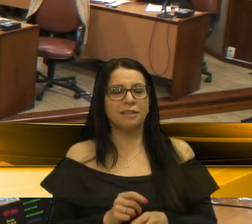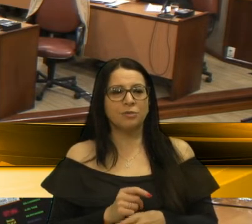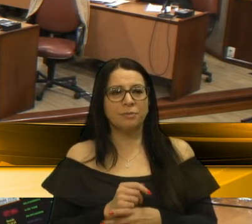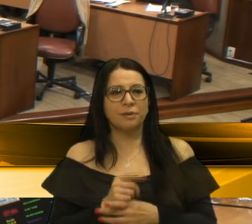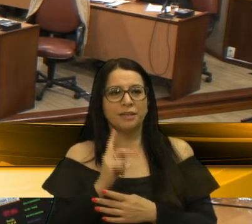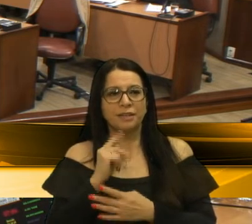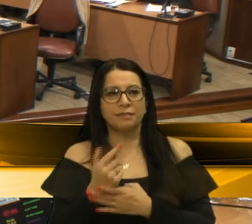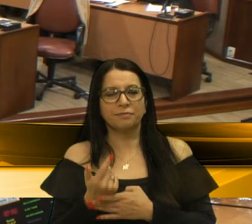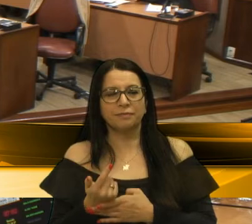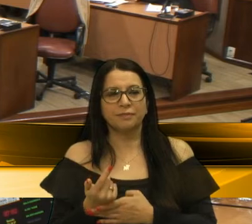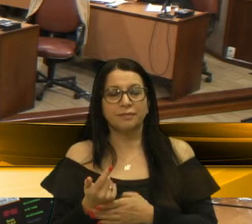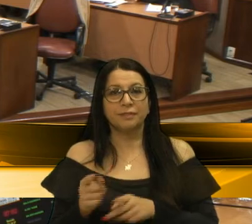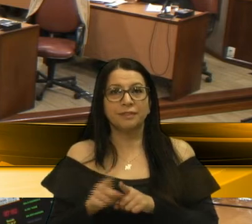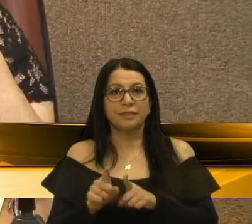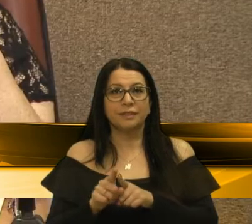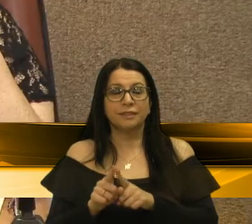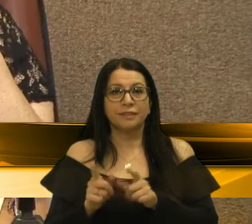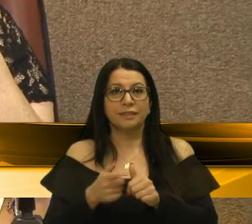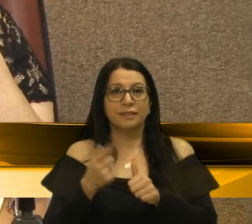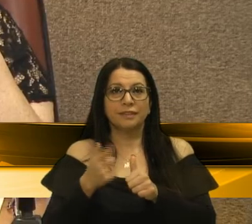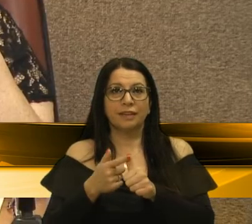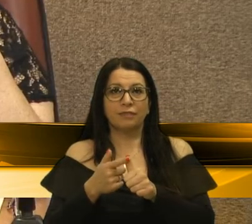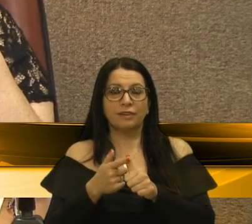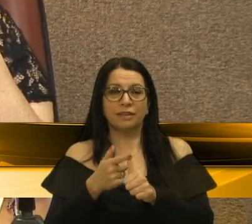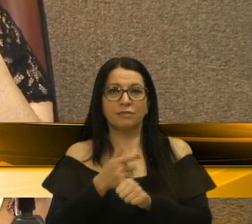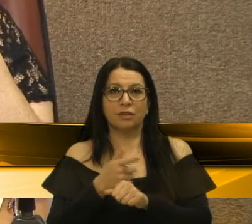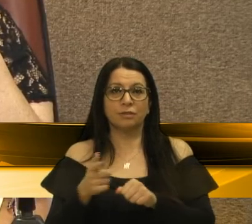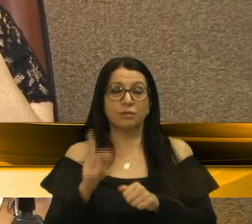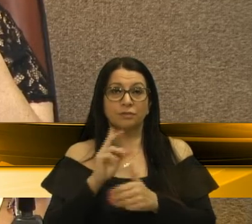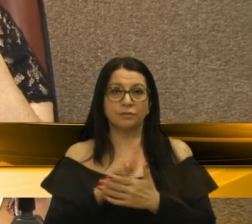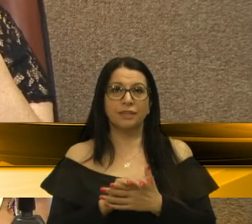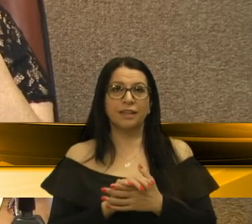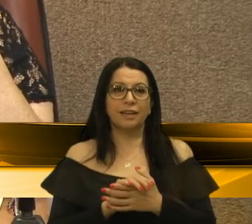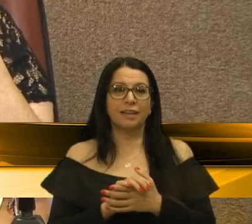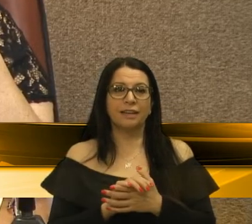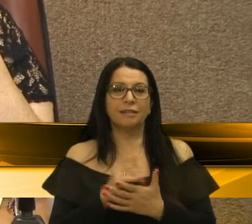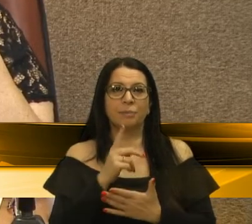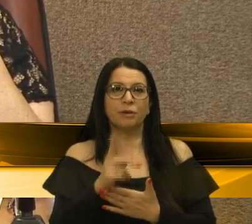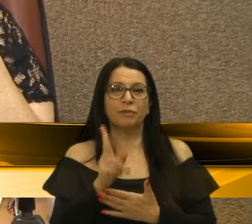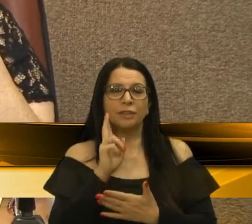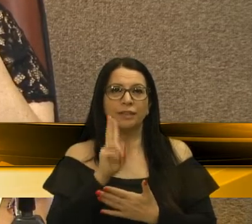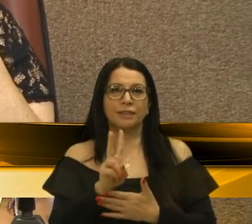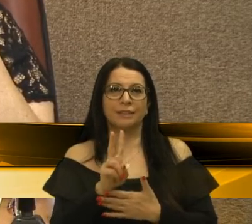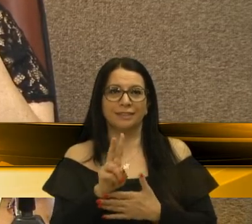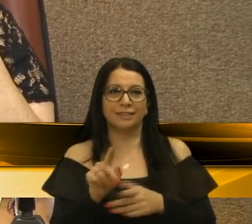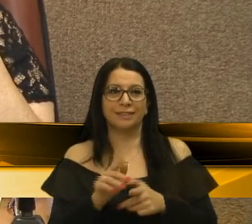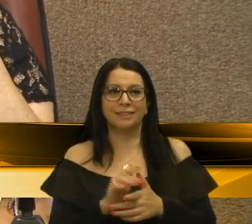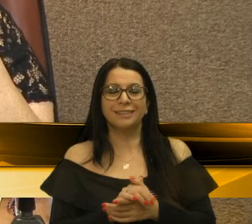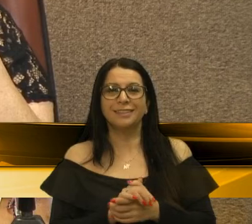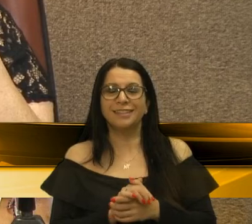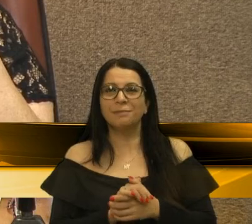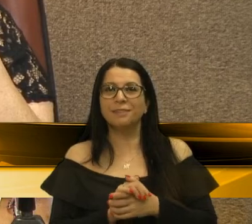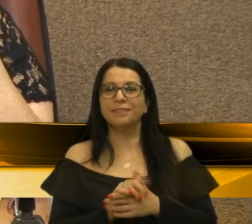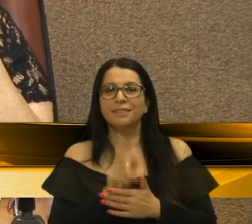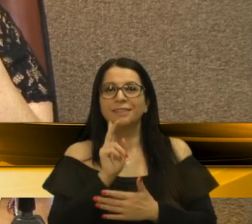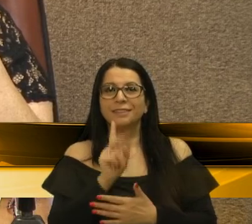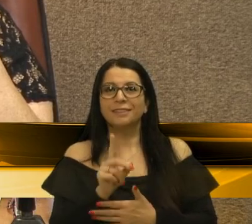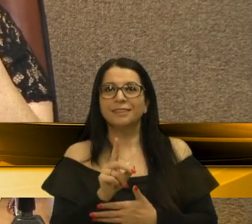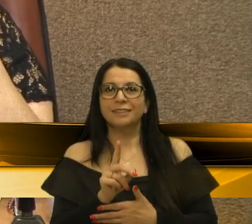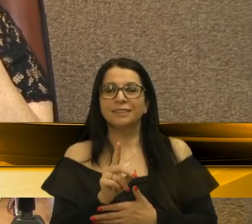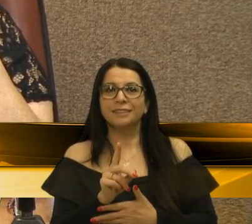assim, primeiro nós temos que ver qual é a valorização e qual é a